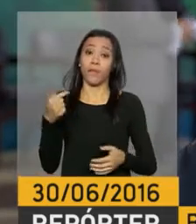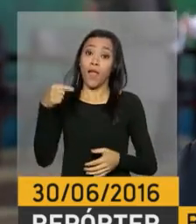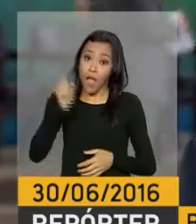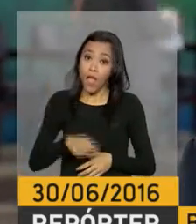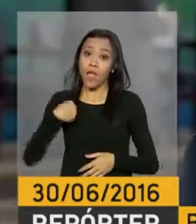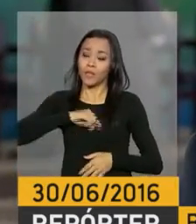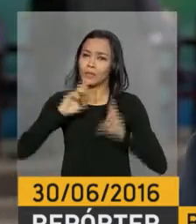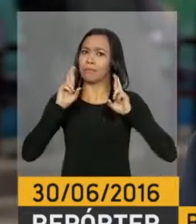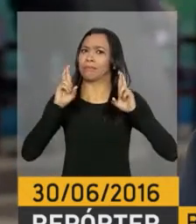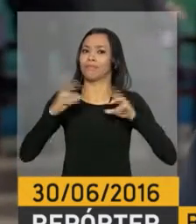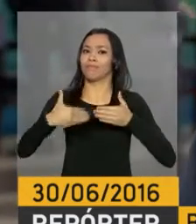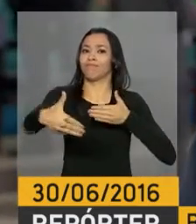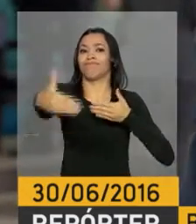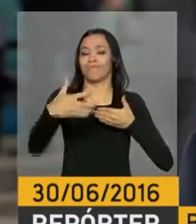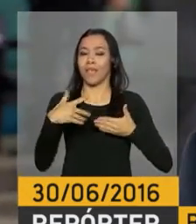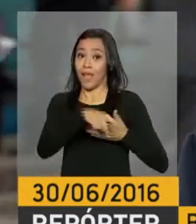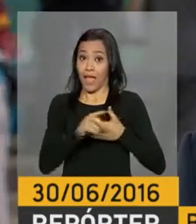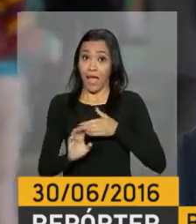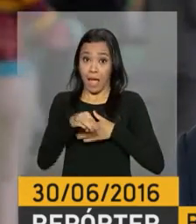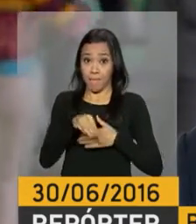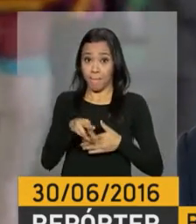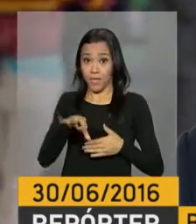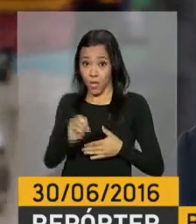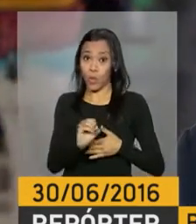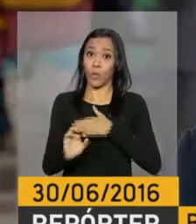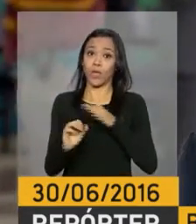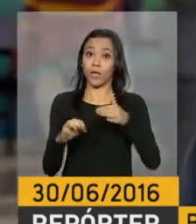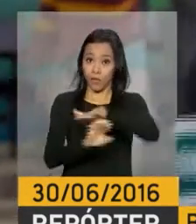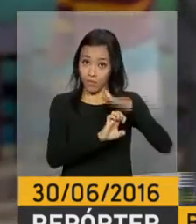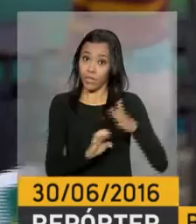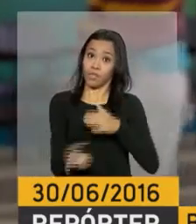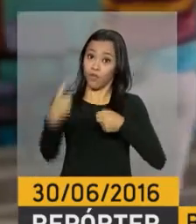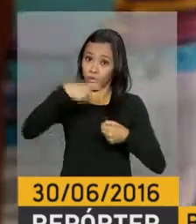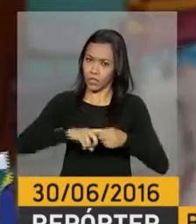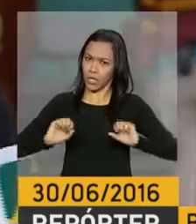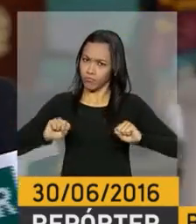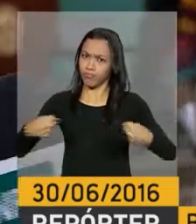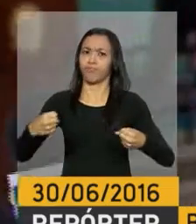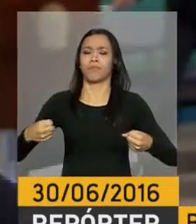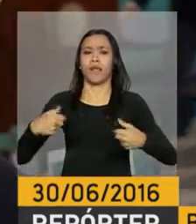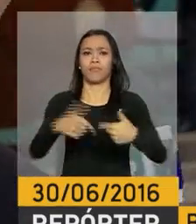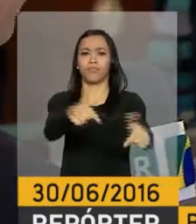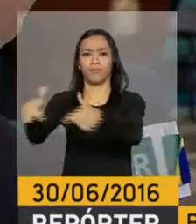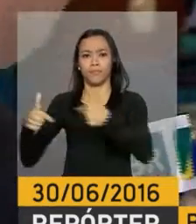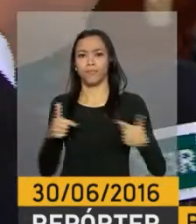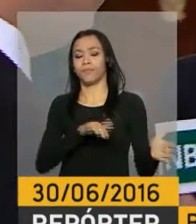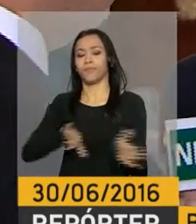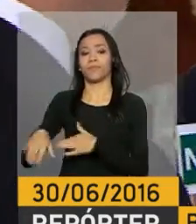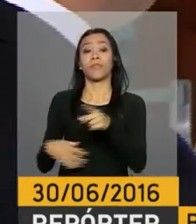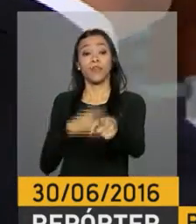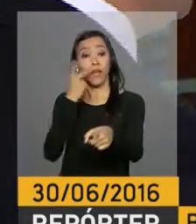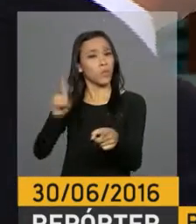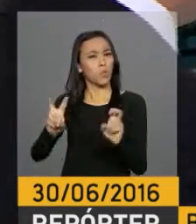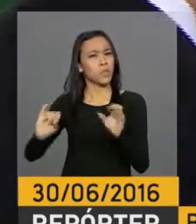nossa expectativa, a microempresa voltando a liderar a geração de empregos. Justamente essa questão do imposto, né? Hoje a